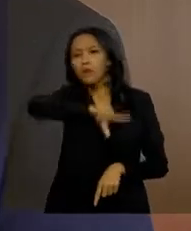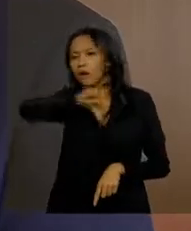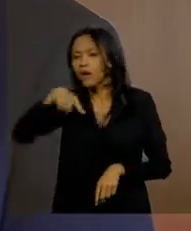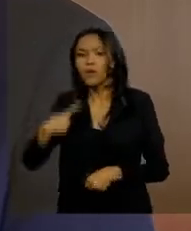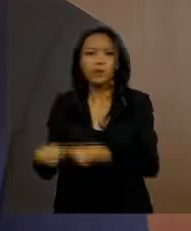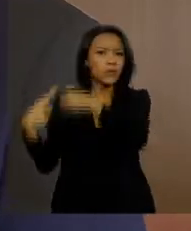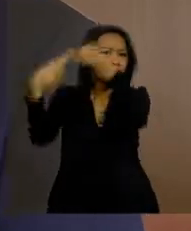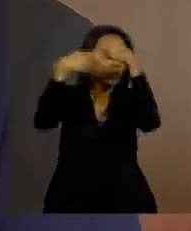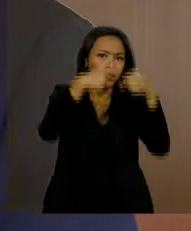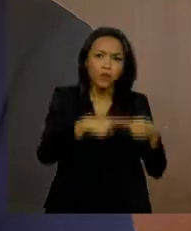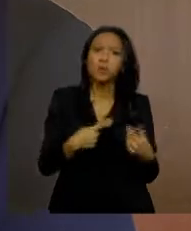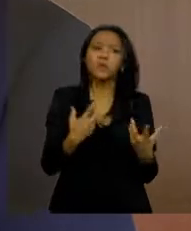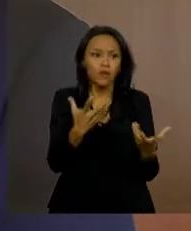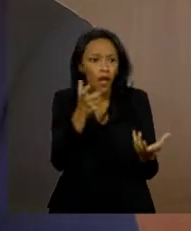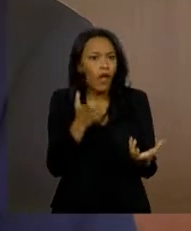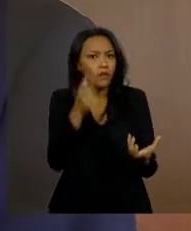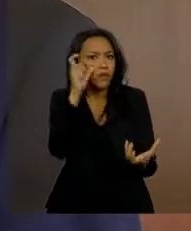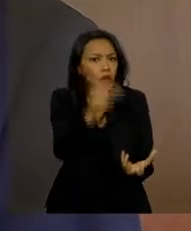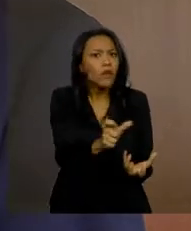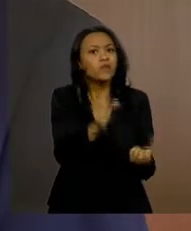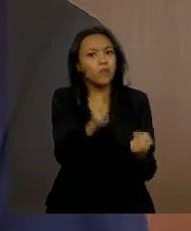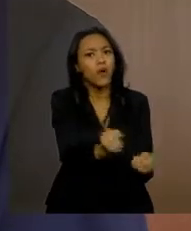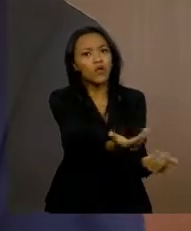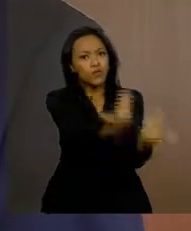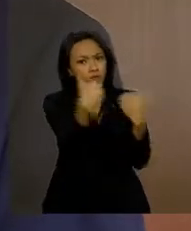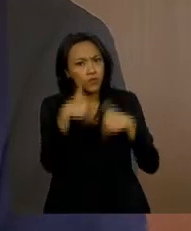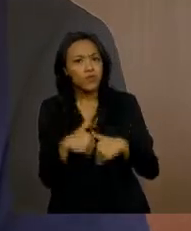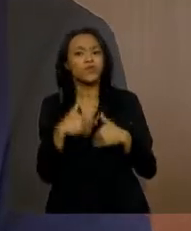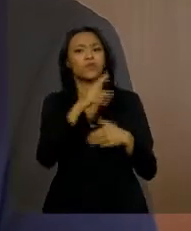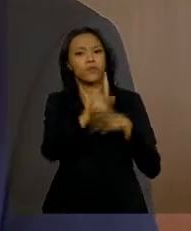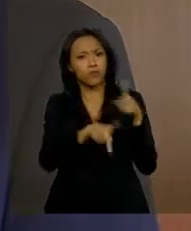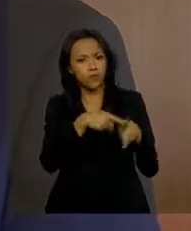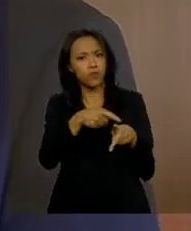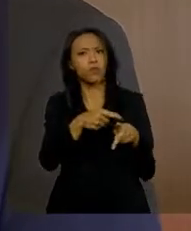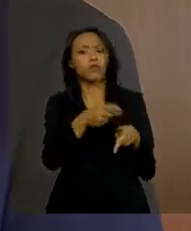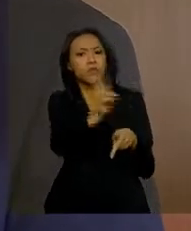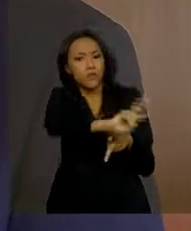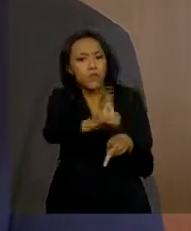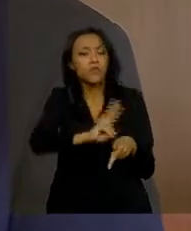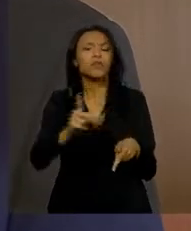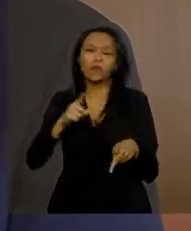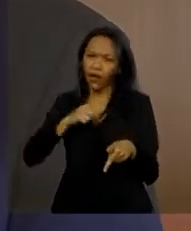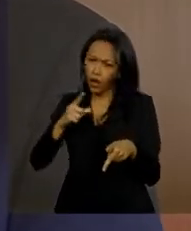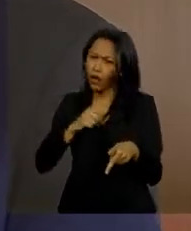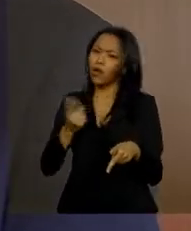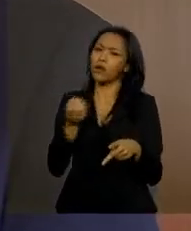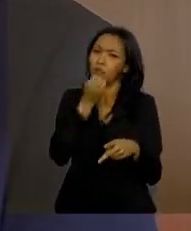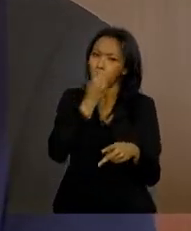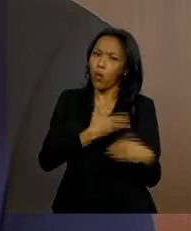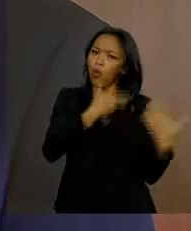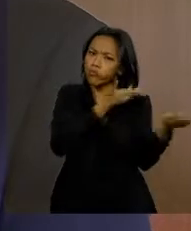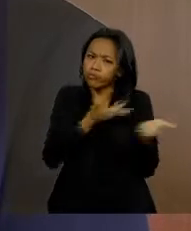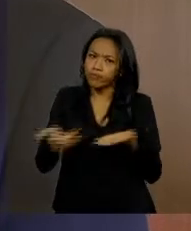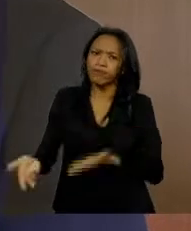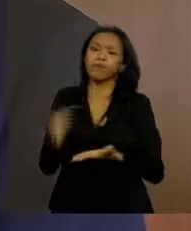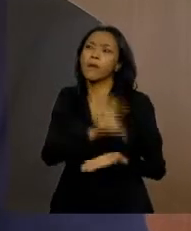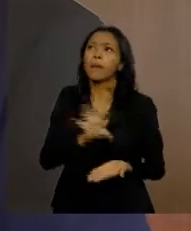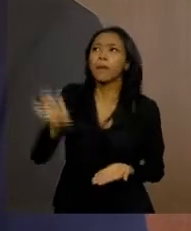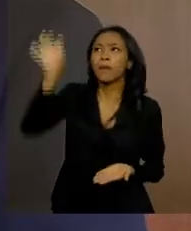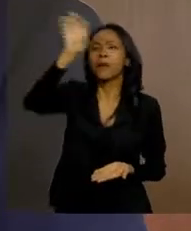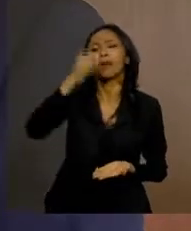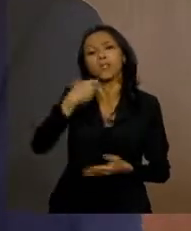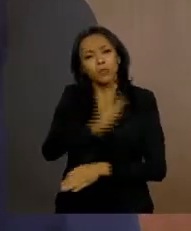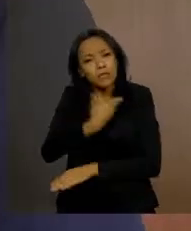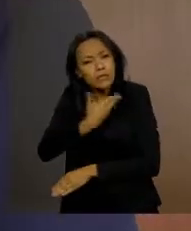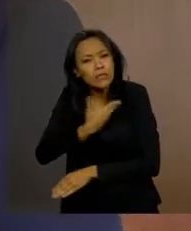dizendo que tinha interesse em acolher se venezuelanos então assim um clima de boa receptividade de amizade